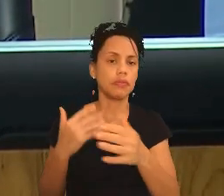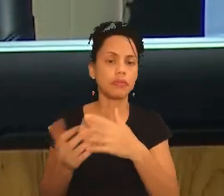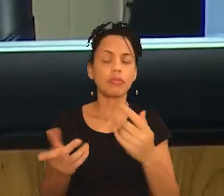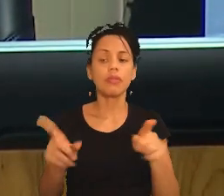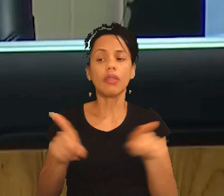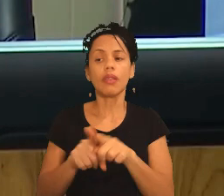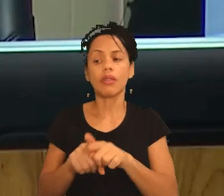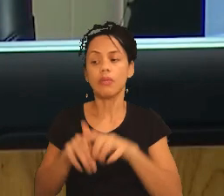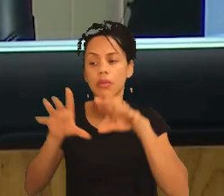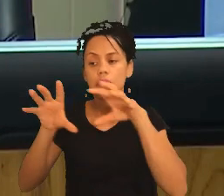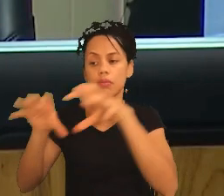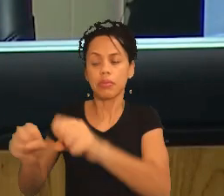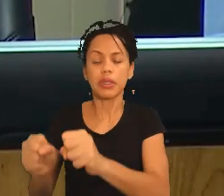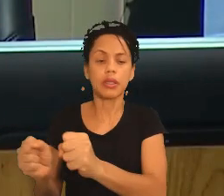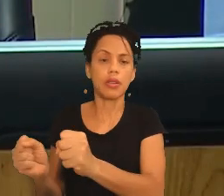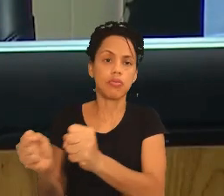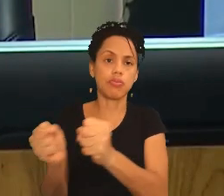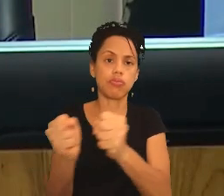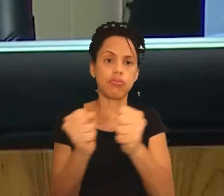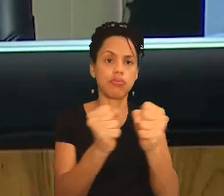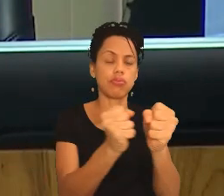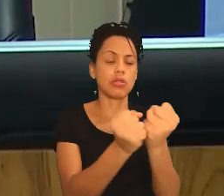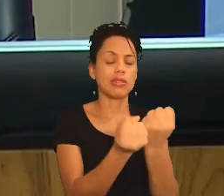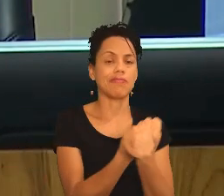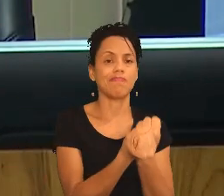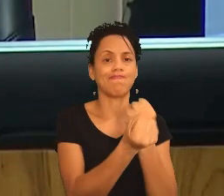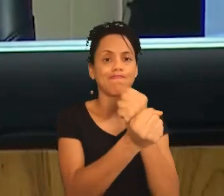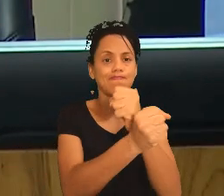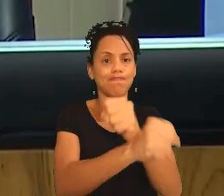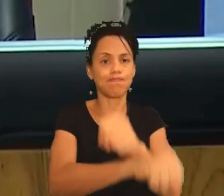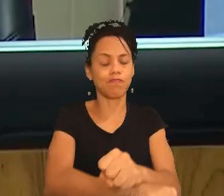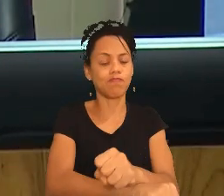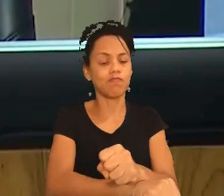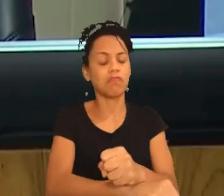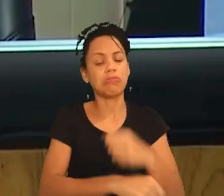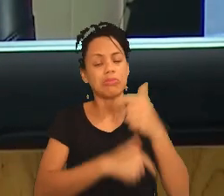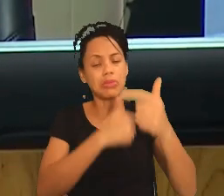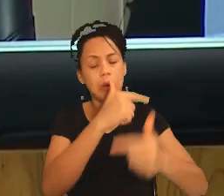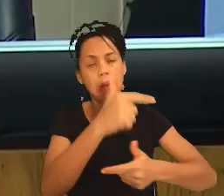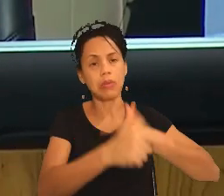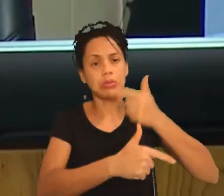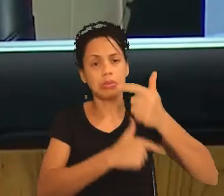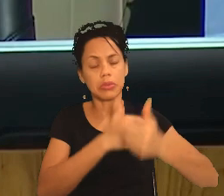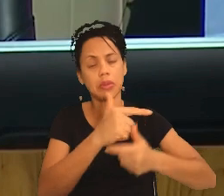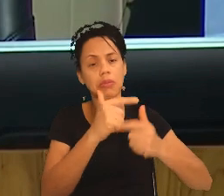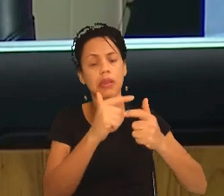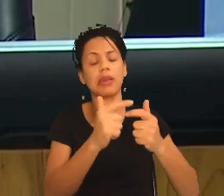homens, de crianças e mulheres. Alguns eram reservados para poder